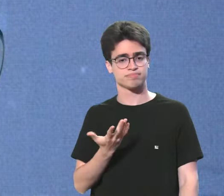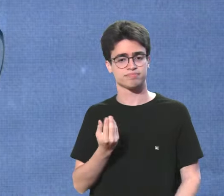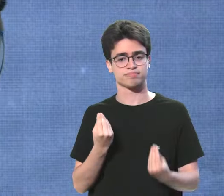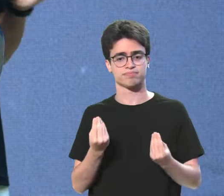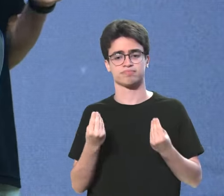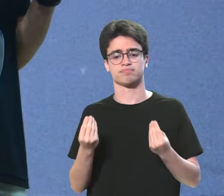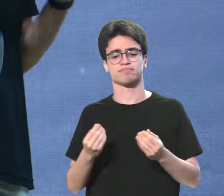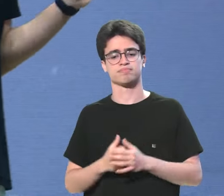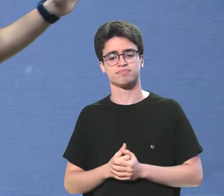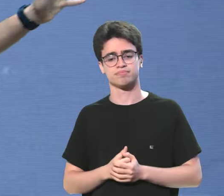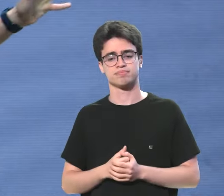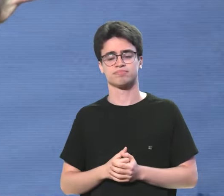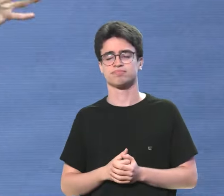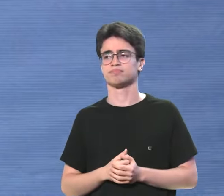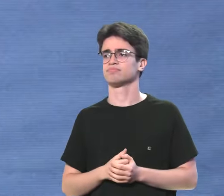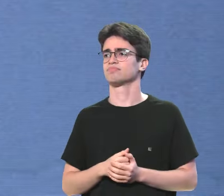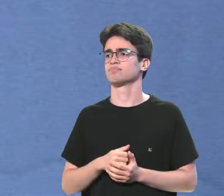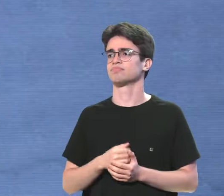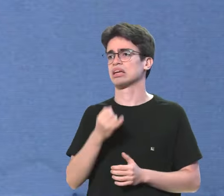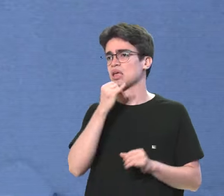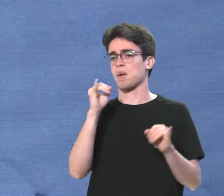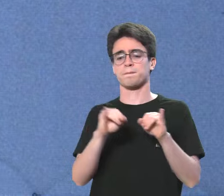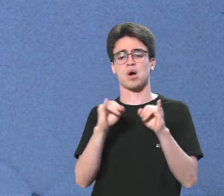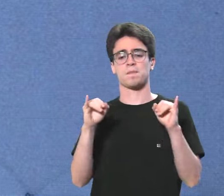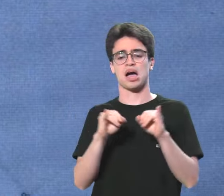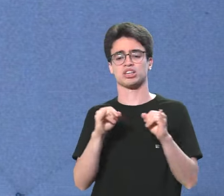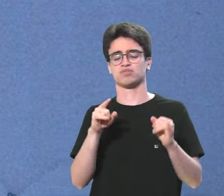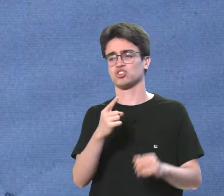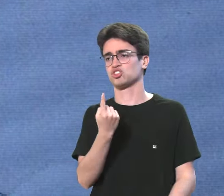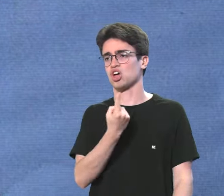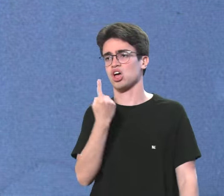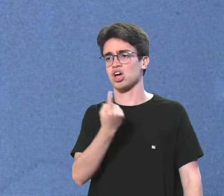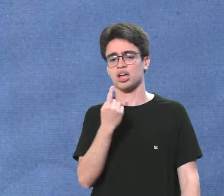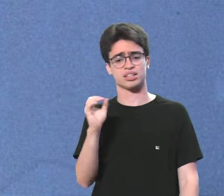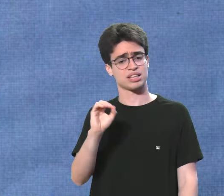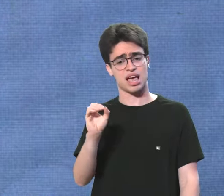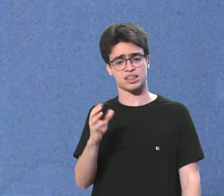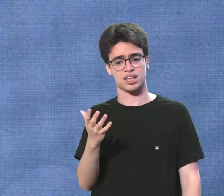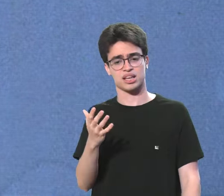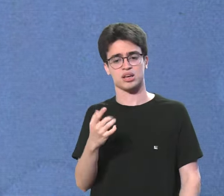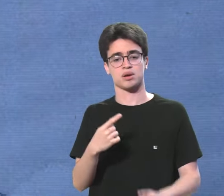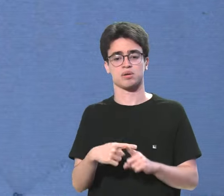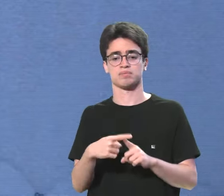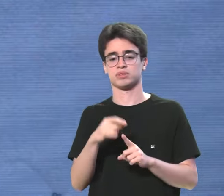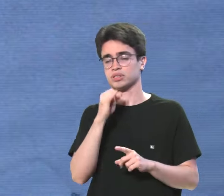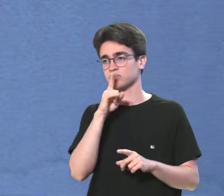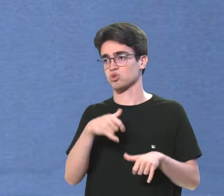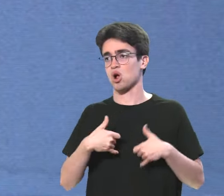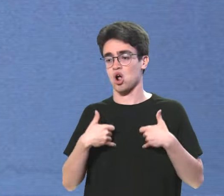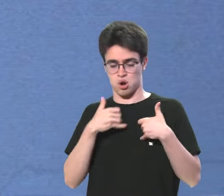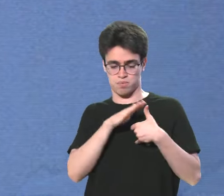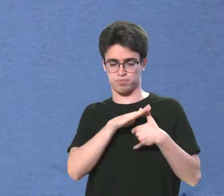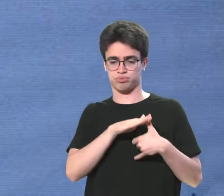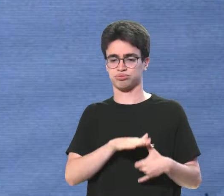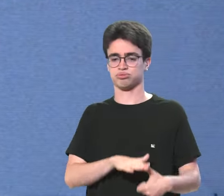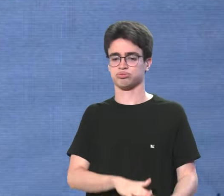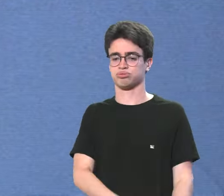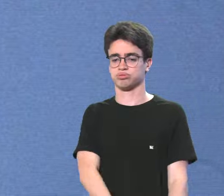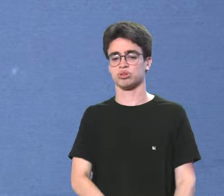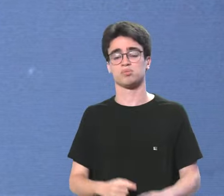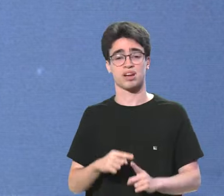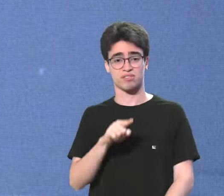sozinho não é besteira você não fazer coisas sozinhos tá primeiro que teu orgulho já vai lá para baixo tá